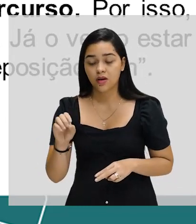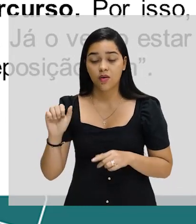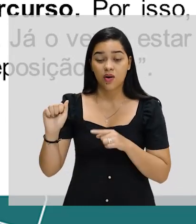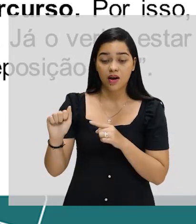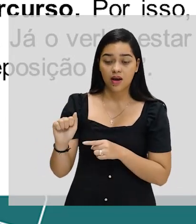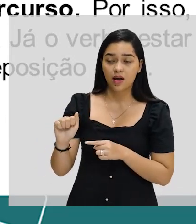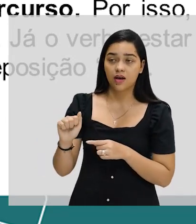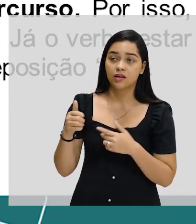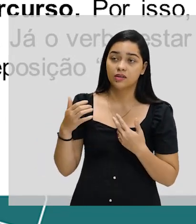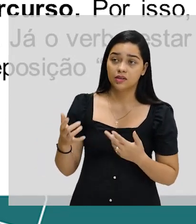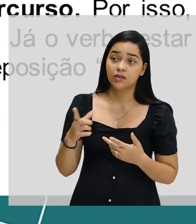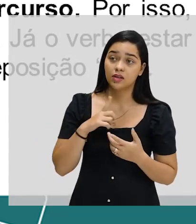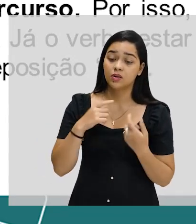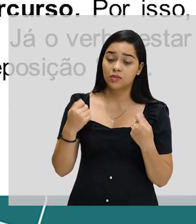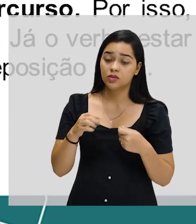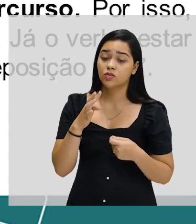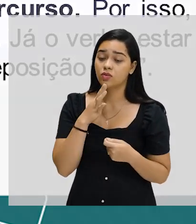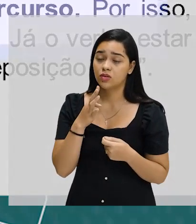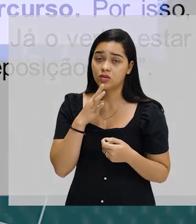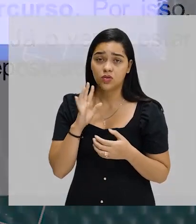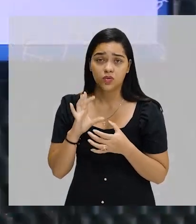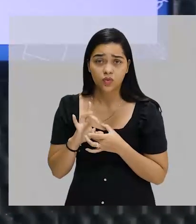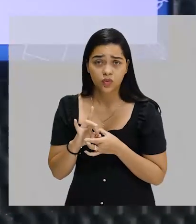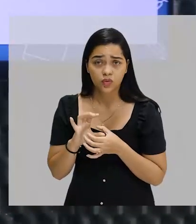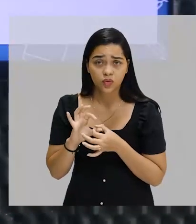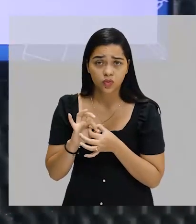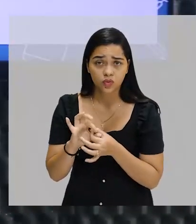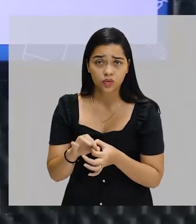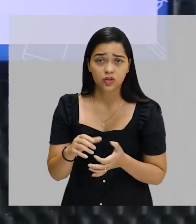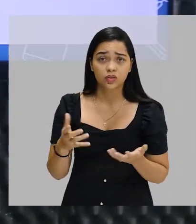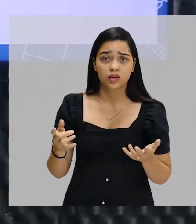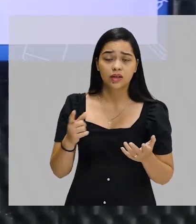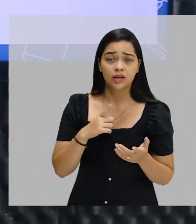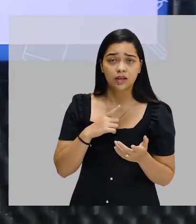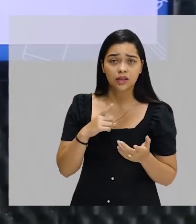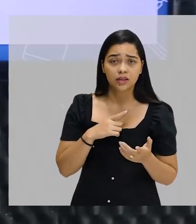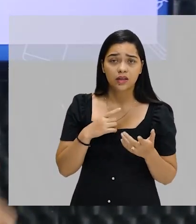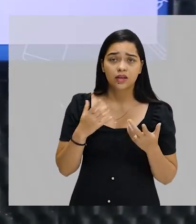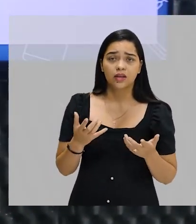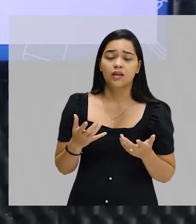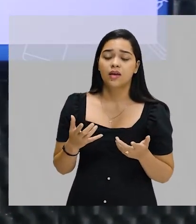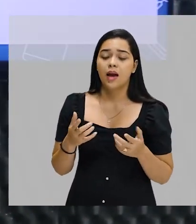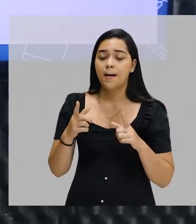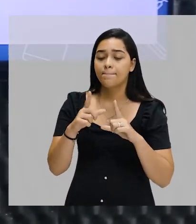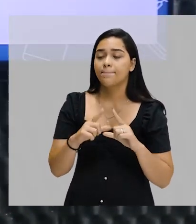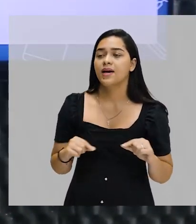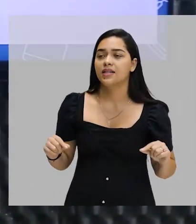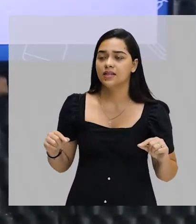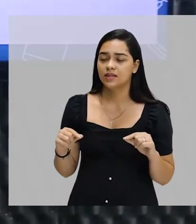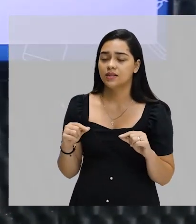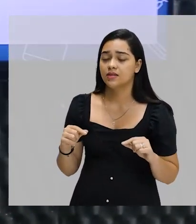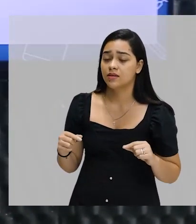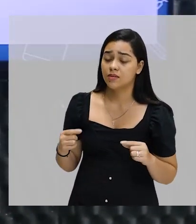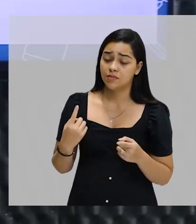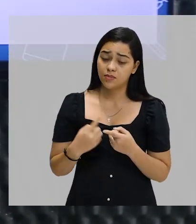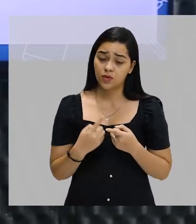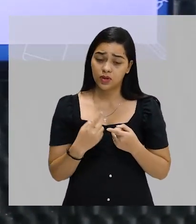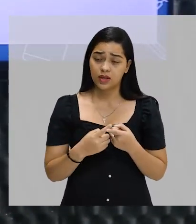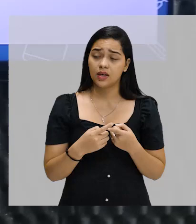a. Então, eu preciso conhecer o contexto, tá bom? Então, cheguei a Paris, porque eu